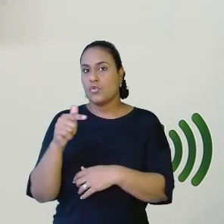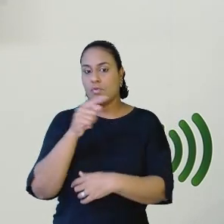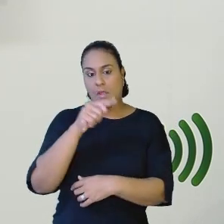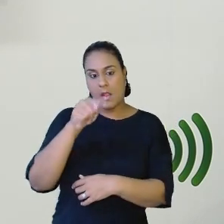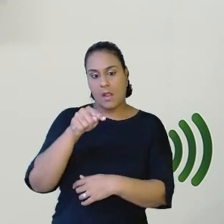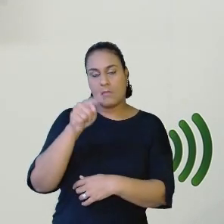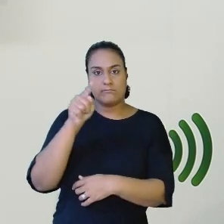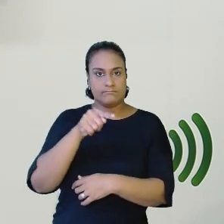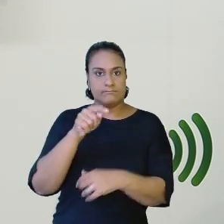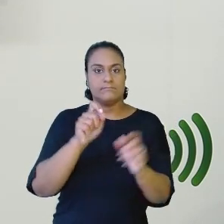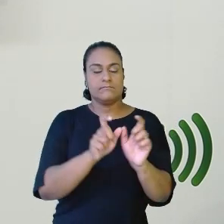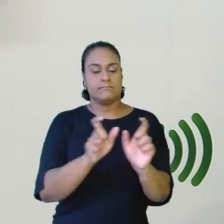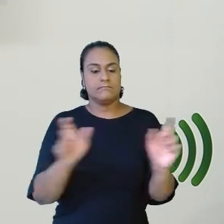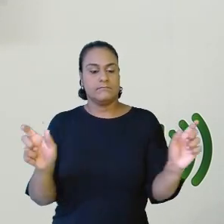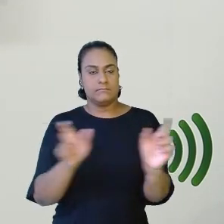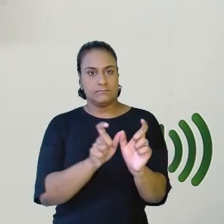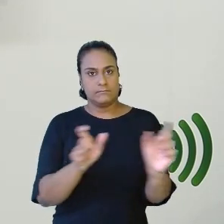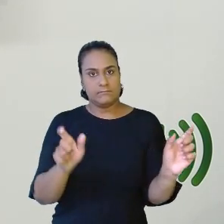acento.